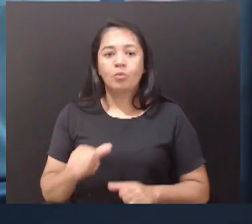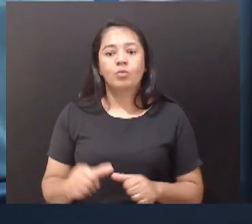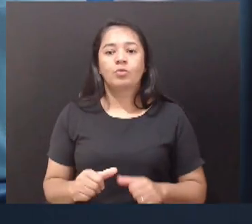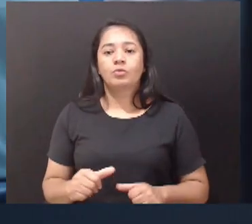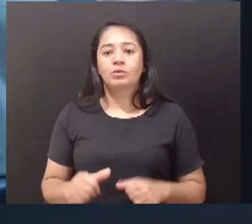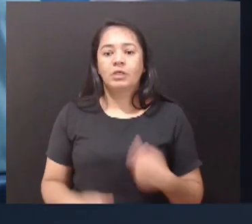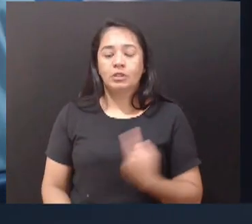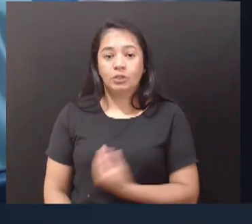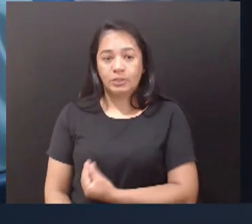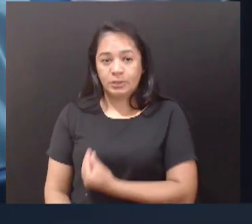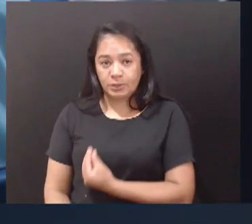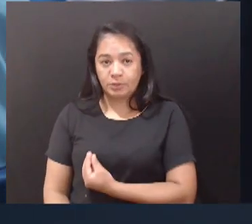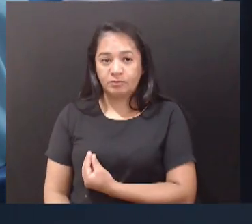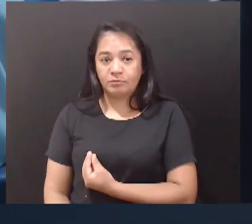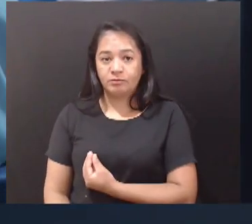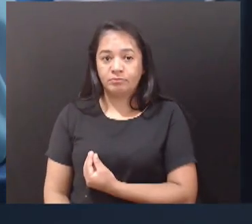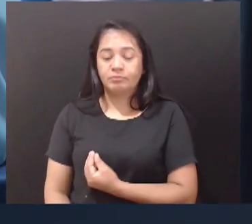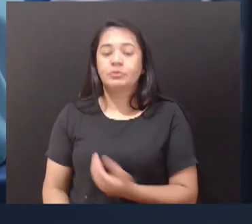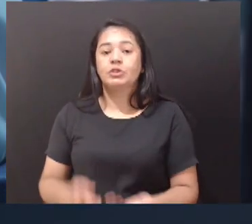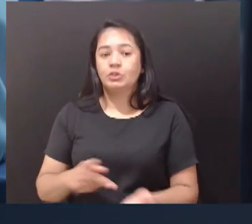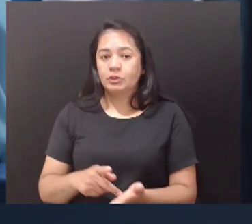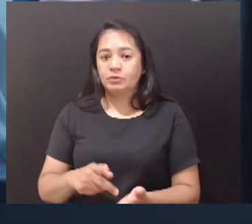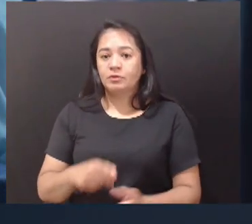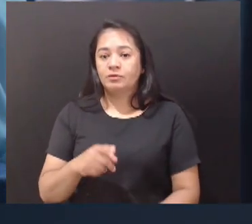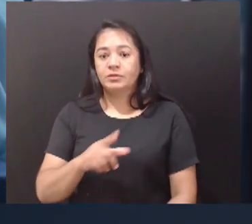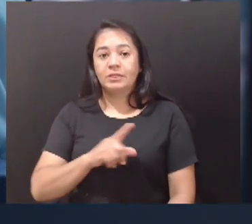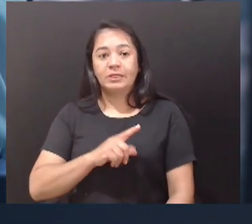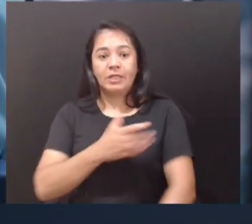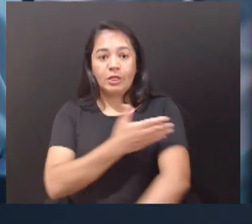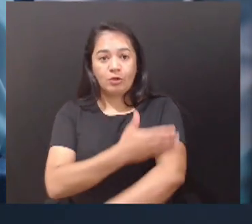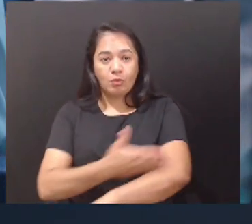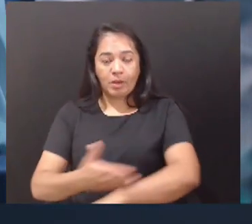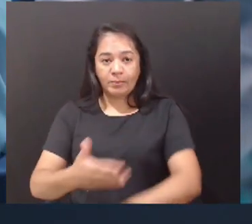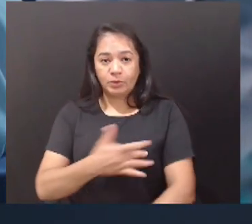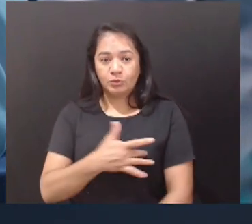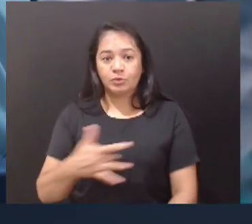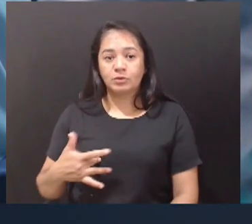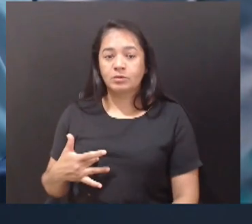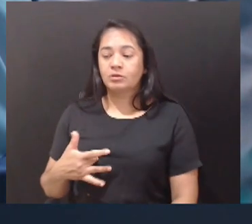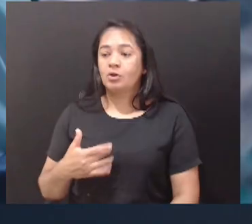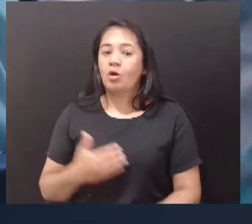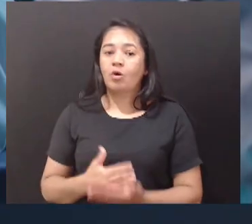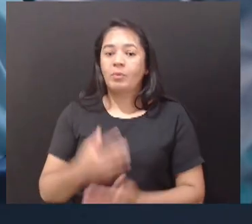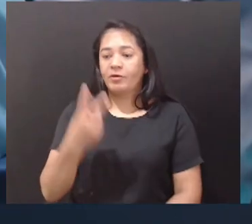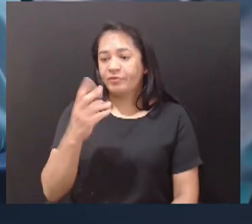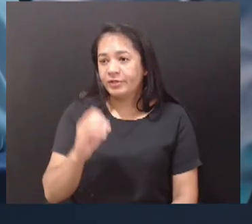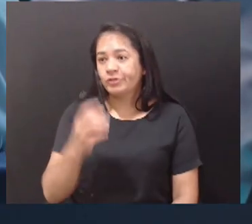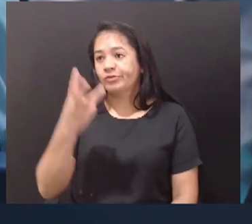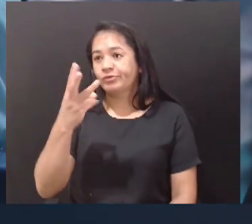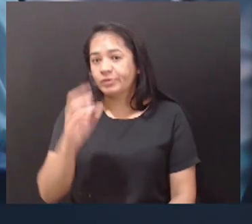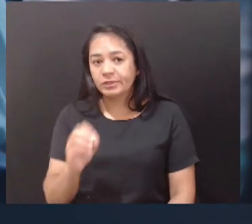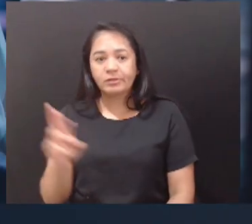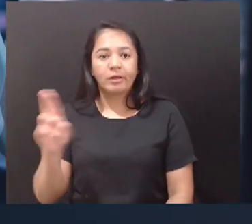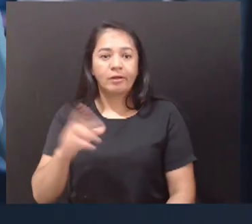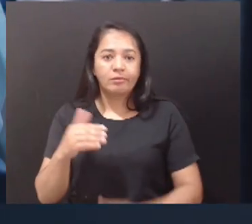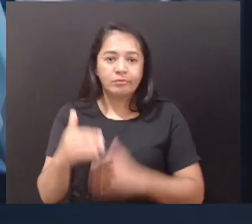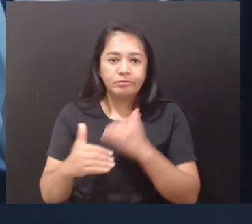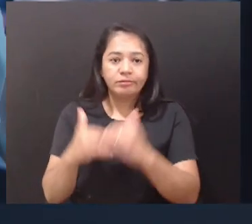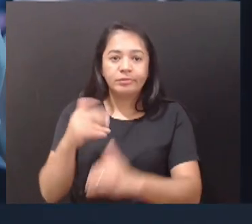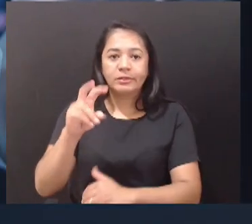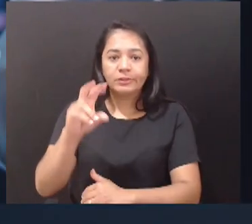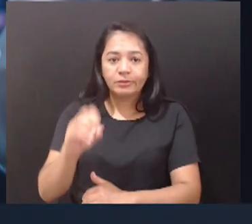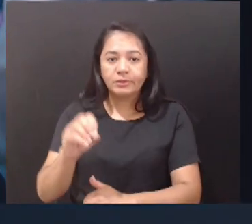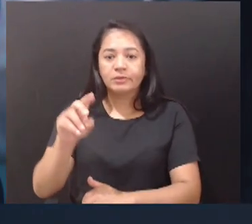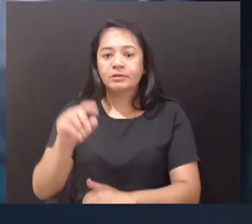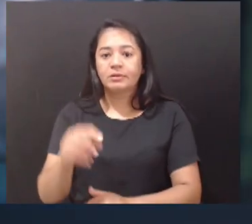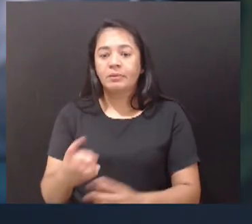vida e muda demais. Você ter um hábito saudável. É como você falou, começar com 20, com 30, e aí vai aumentando para 50. Quando você vê, você